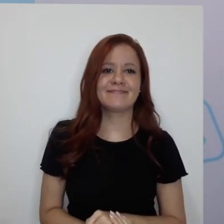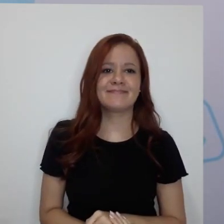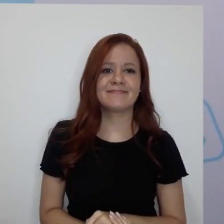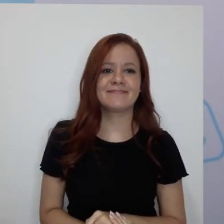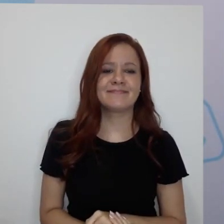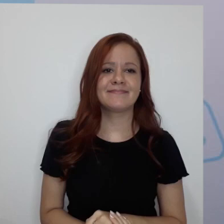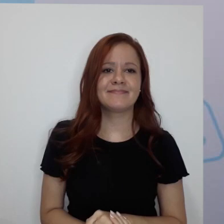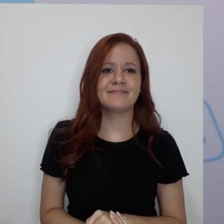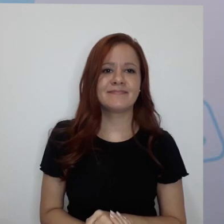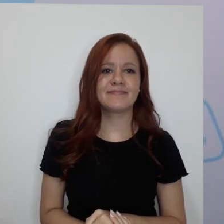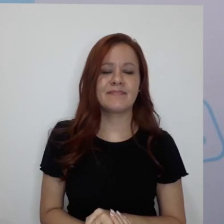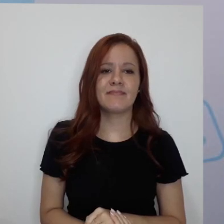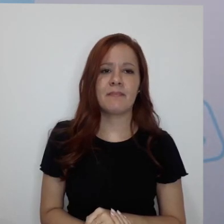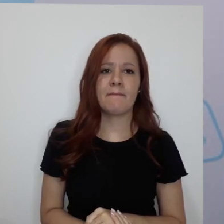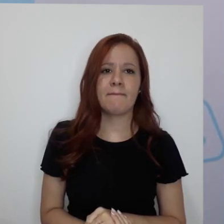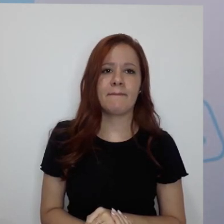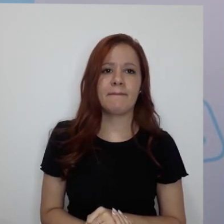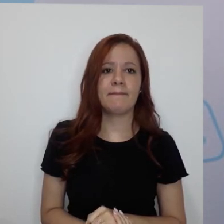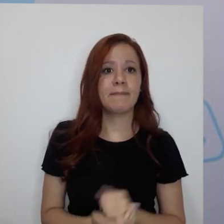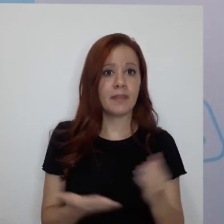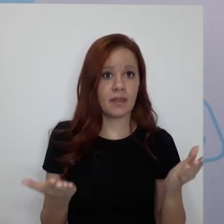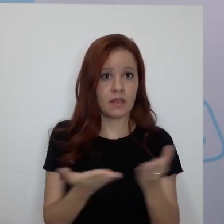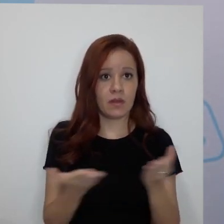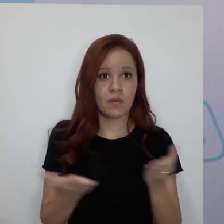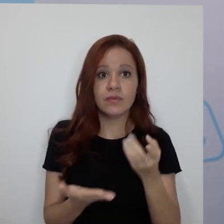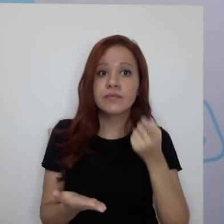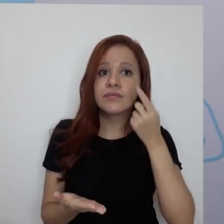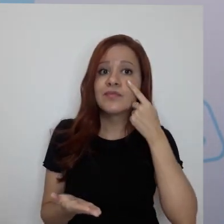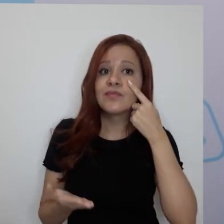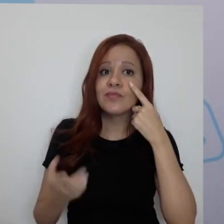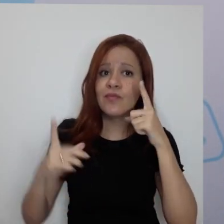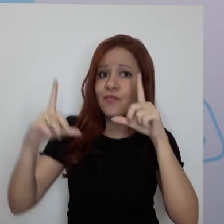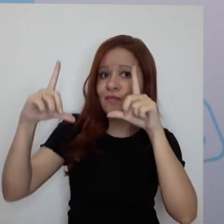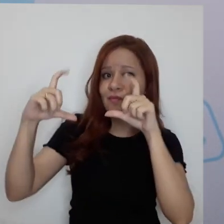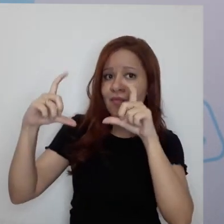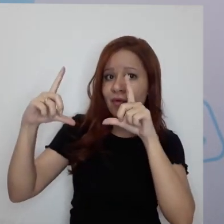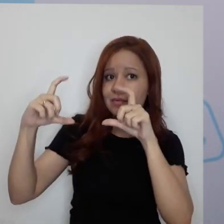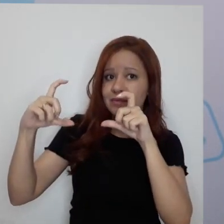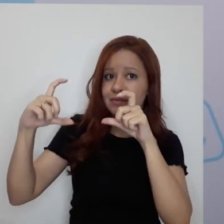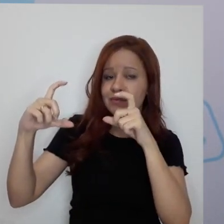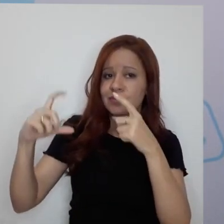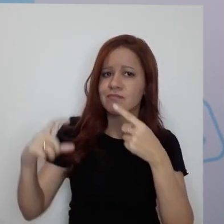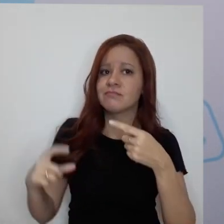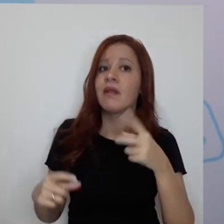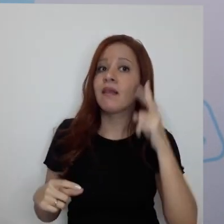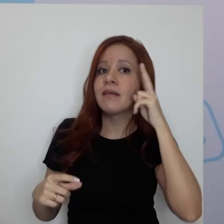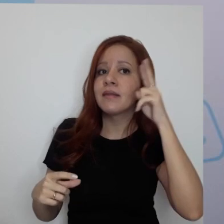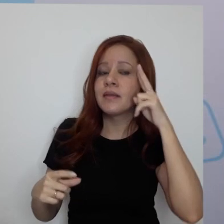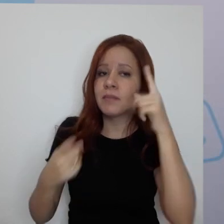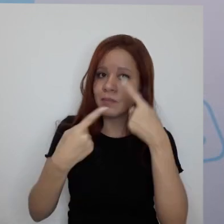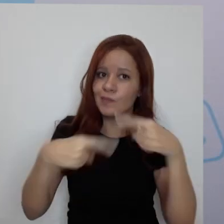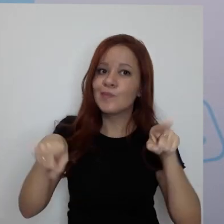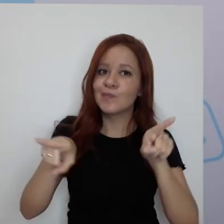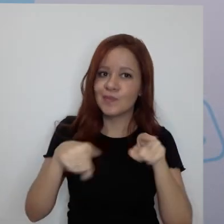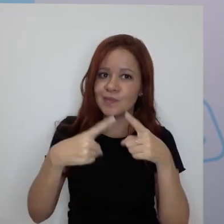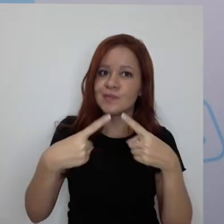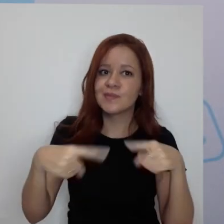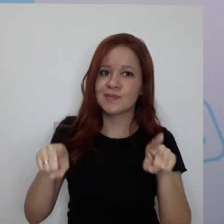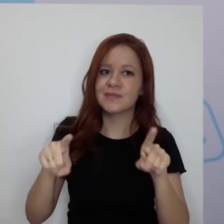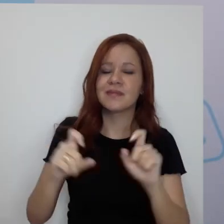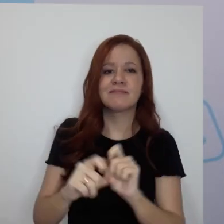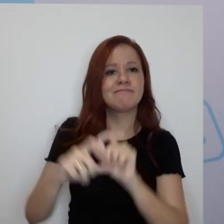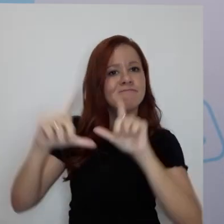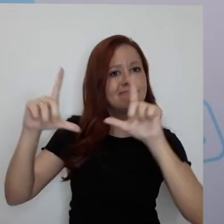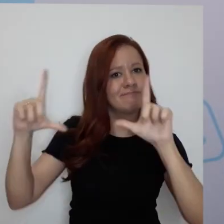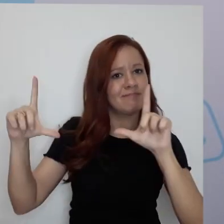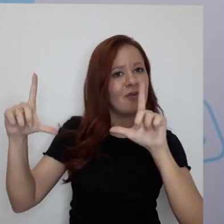E aí a gente volta, eu trago uma imagem para vocês, para a gente voltar e pensar um pouquinho sobre o que a gente viu